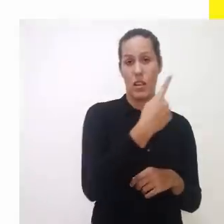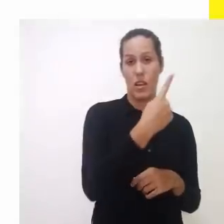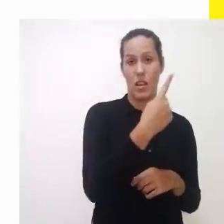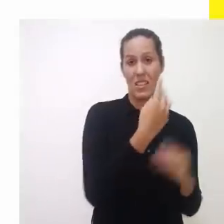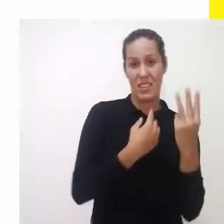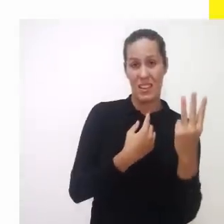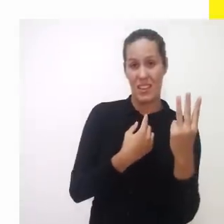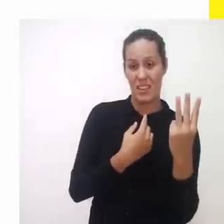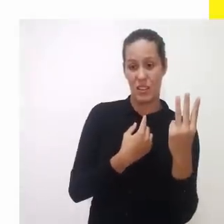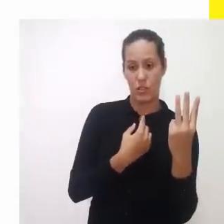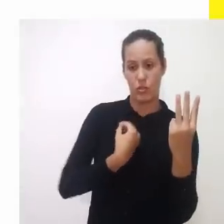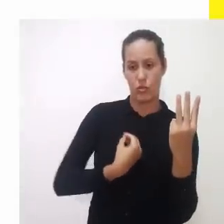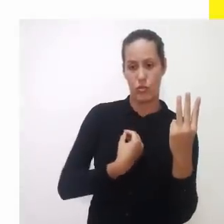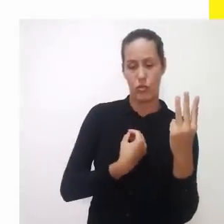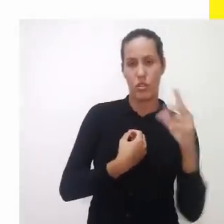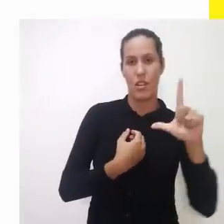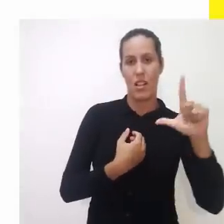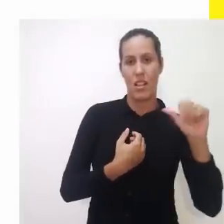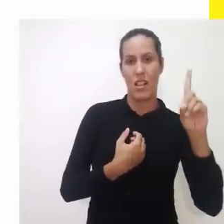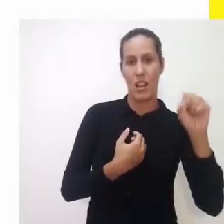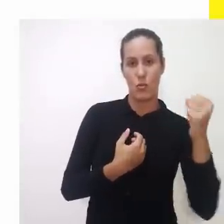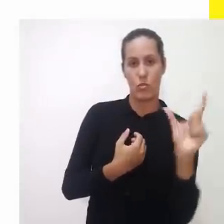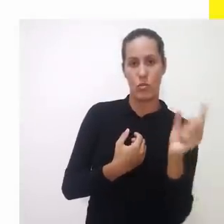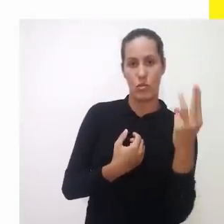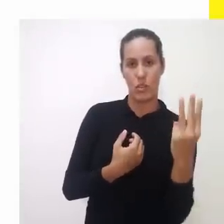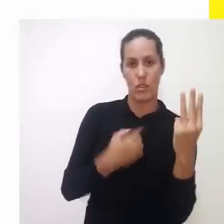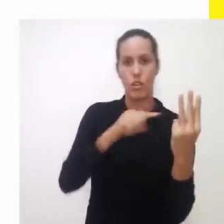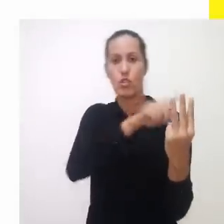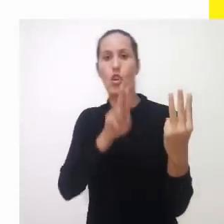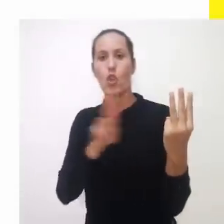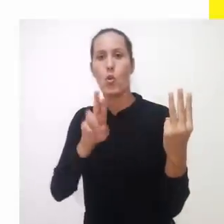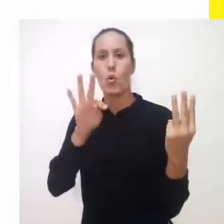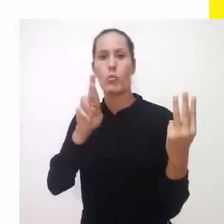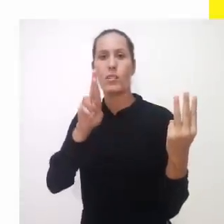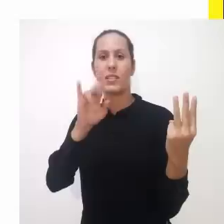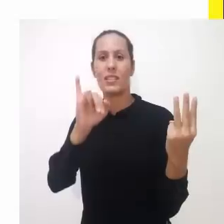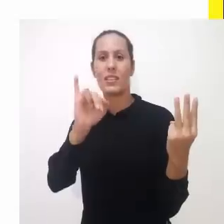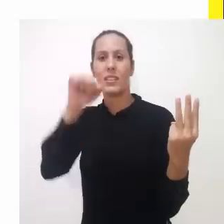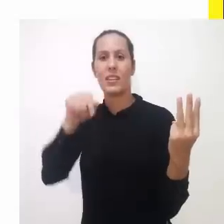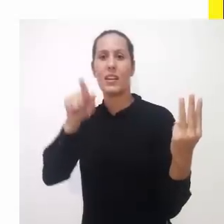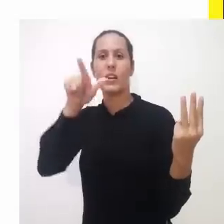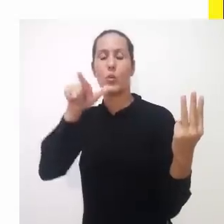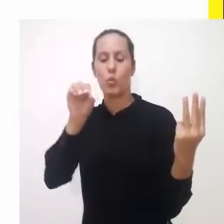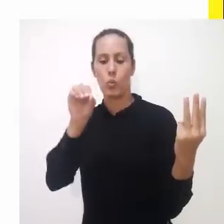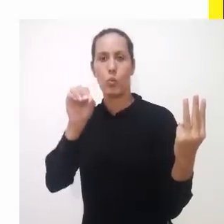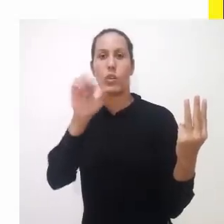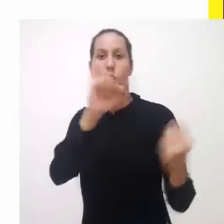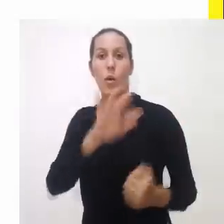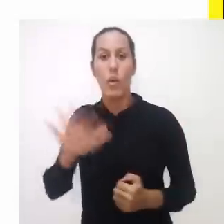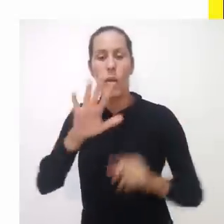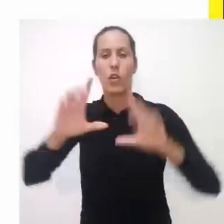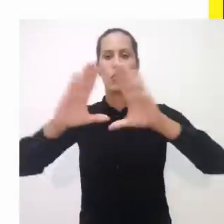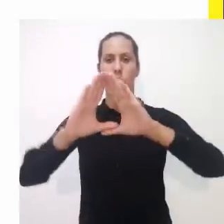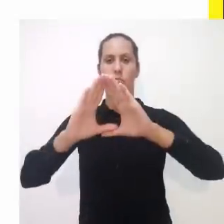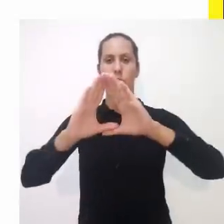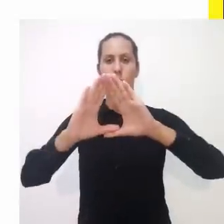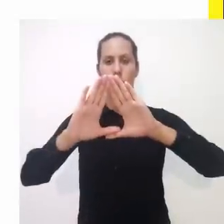lados, ele será chamado de triângulo. Então terá essa